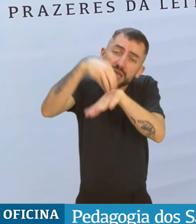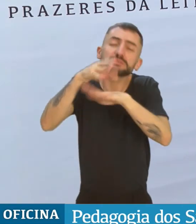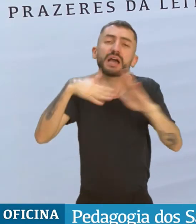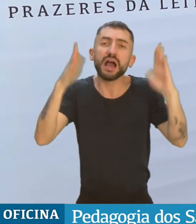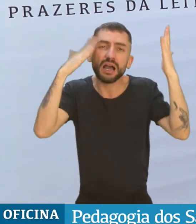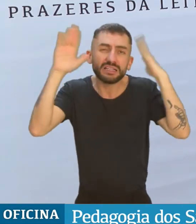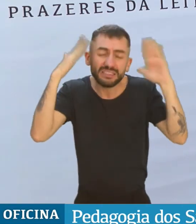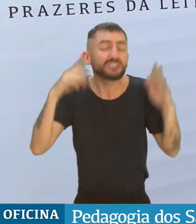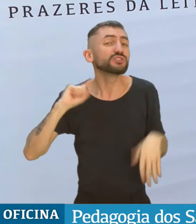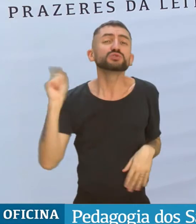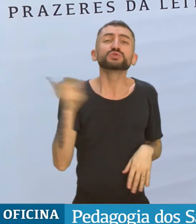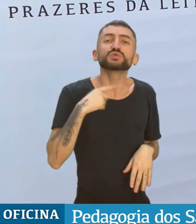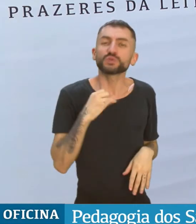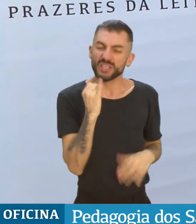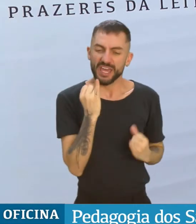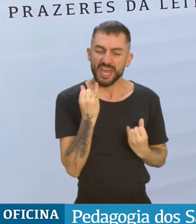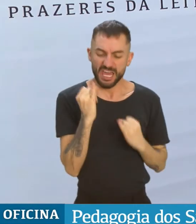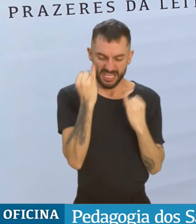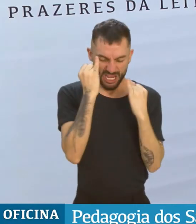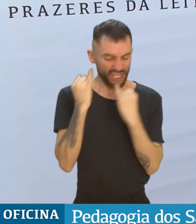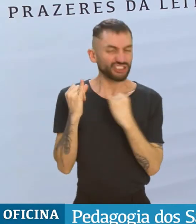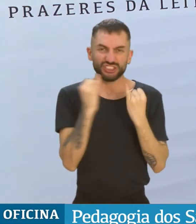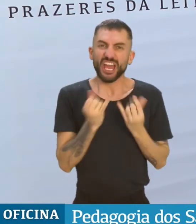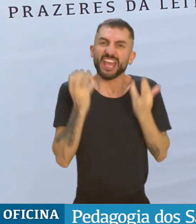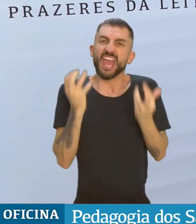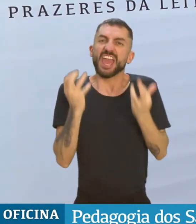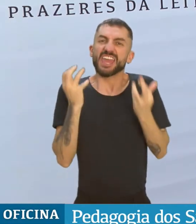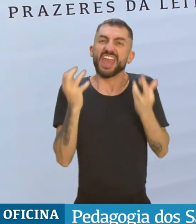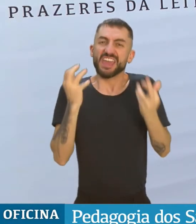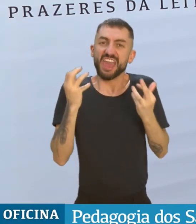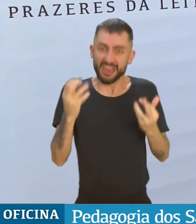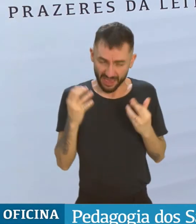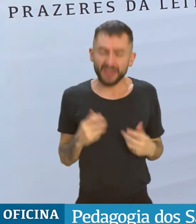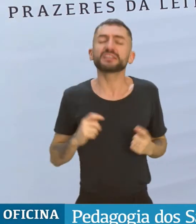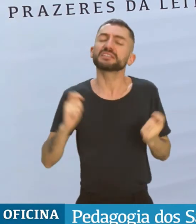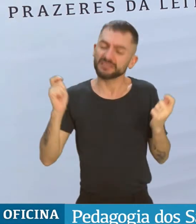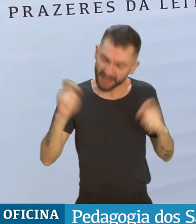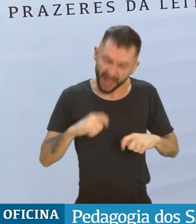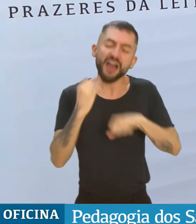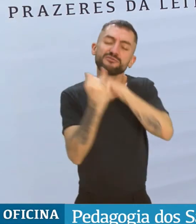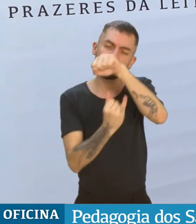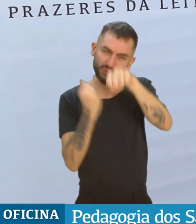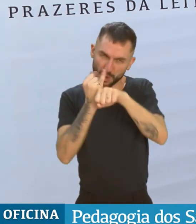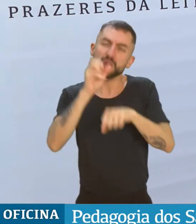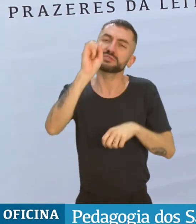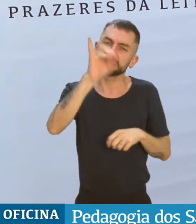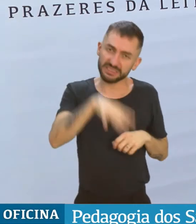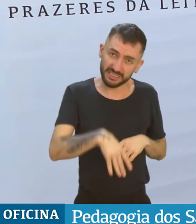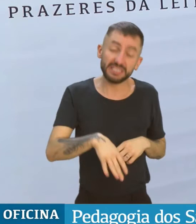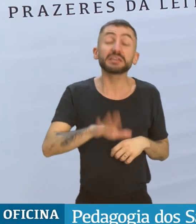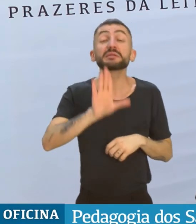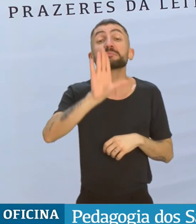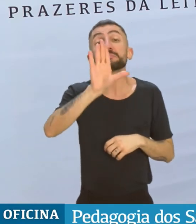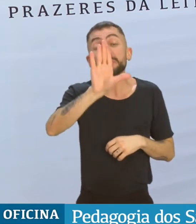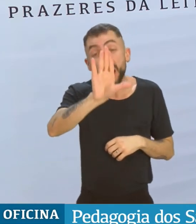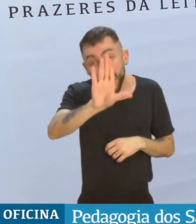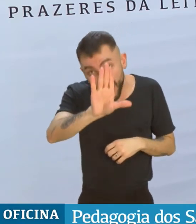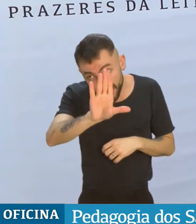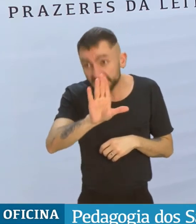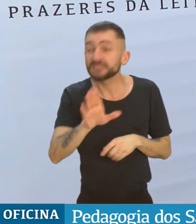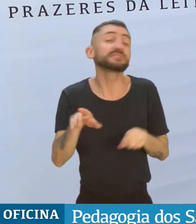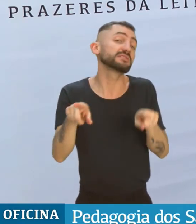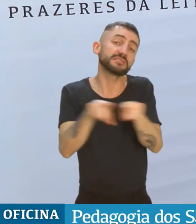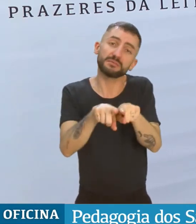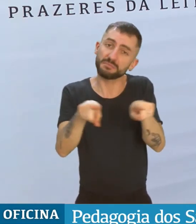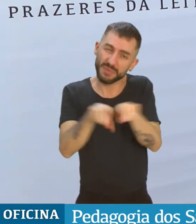dessa energia. Então, dá para fazer, funciona. Mas, dessa mesma